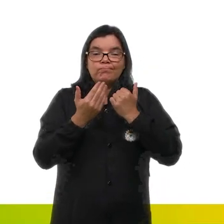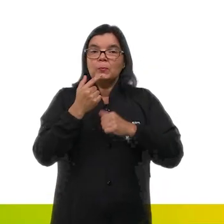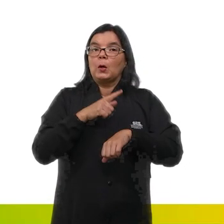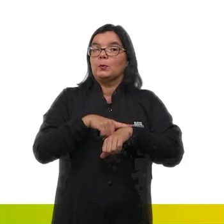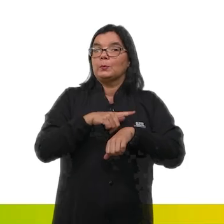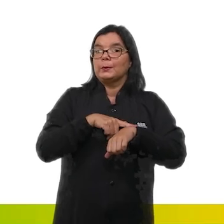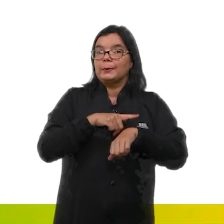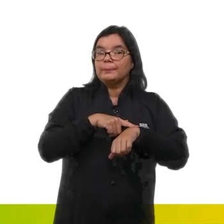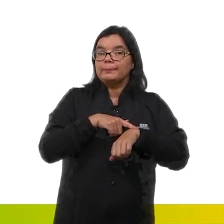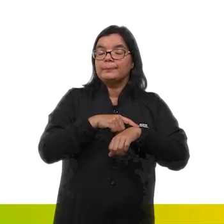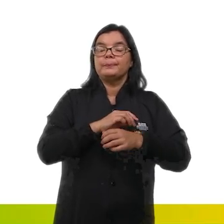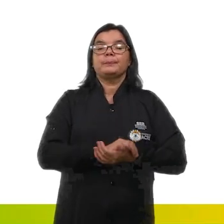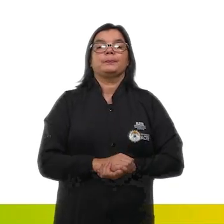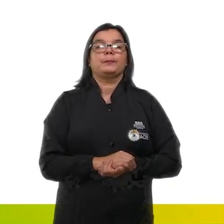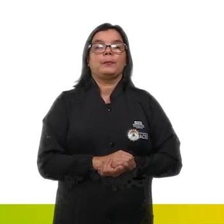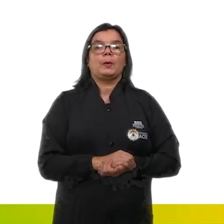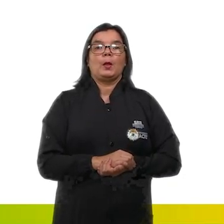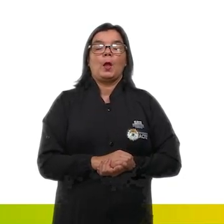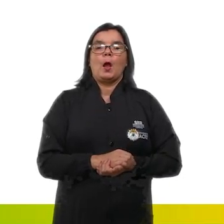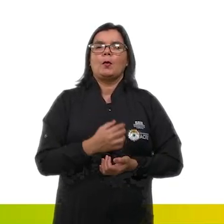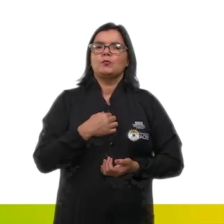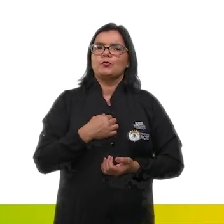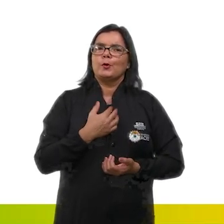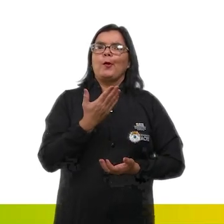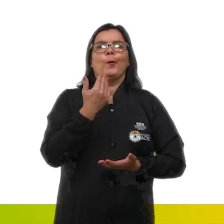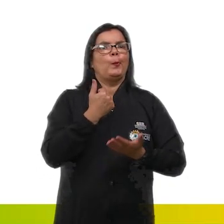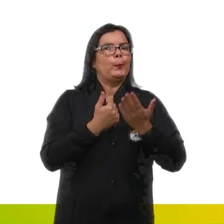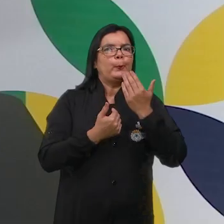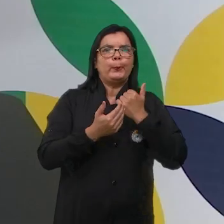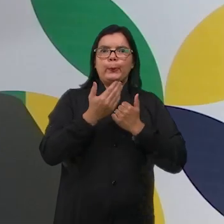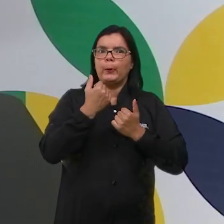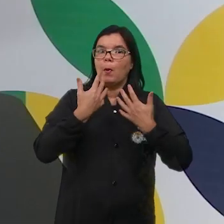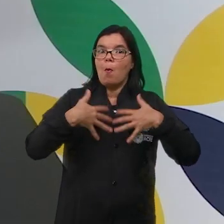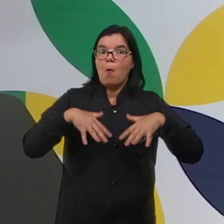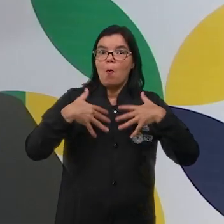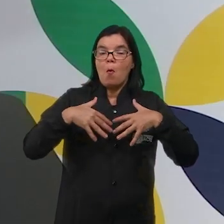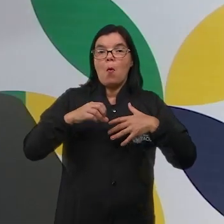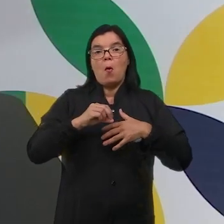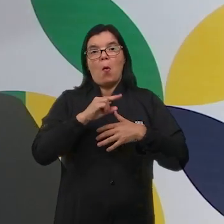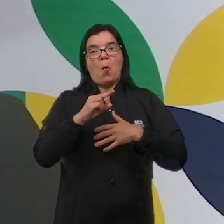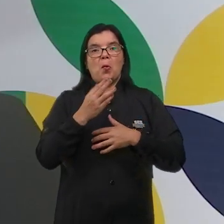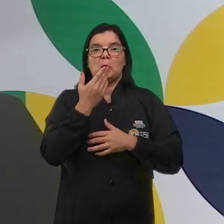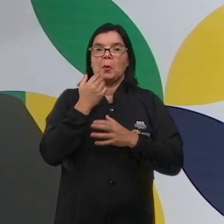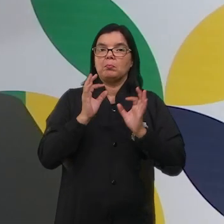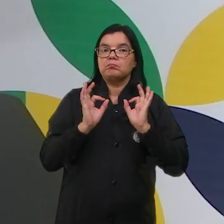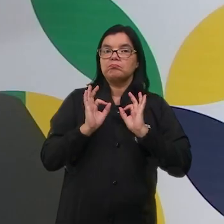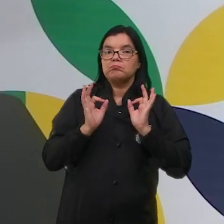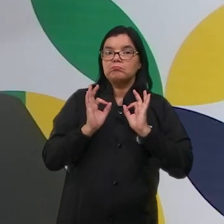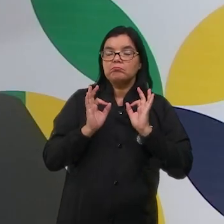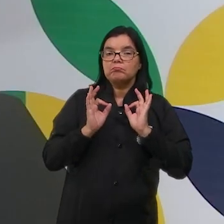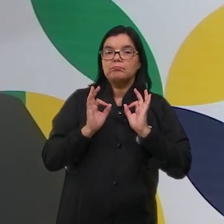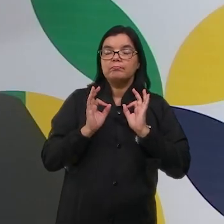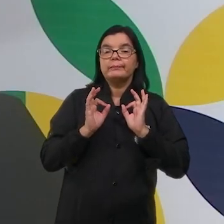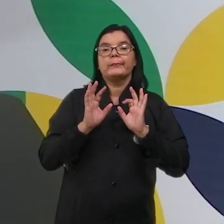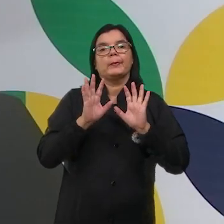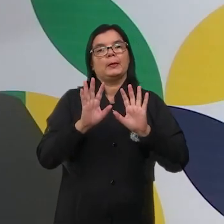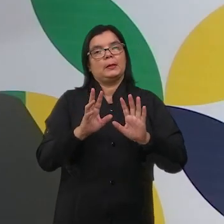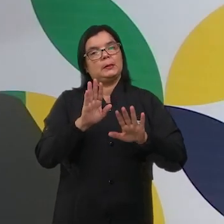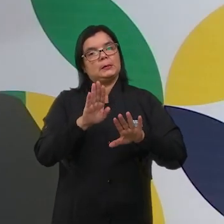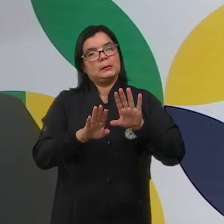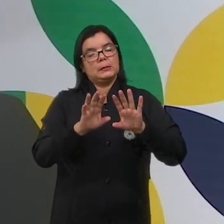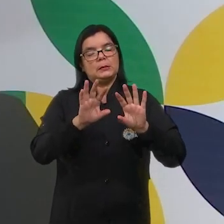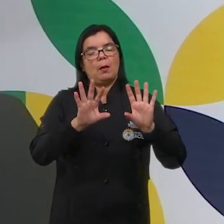tempo. A compulsão, porque ele quer comer ou muito ou não quer comer nada, é sempre nessas questões,